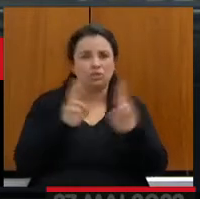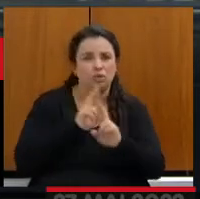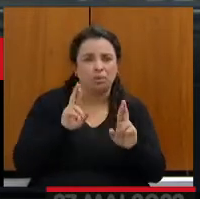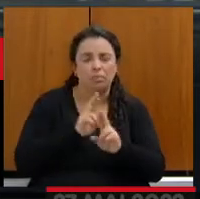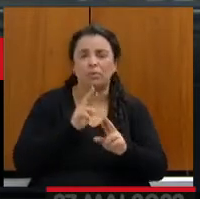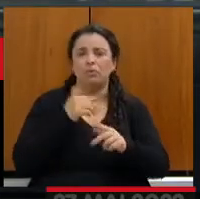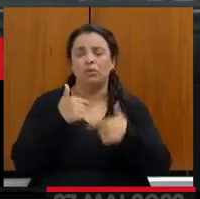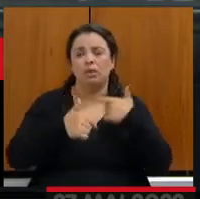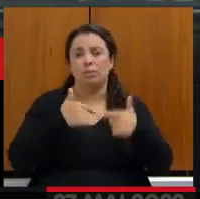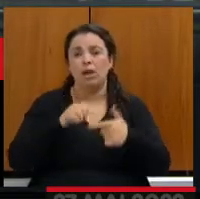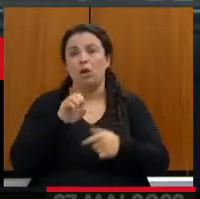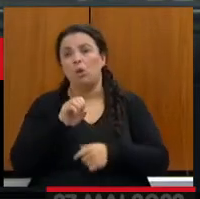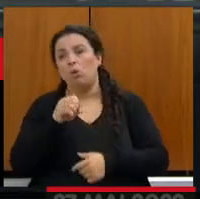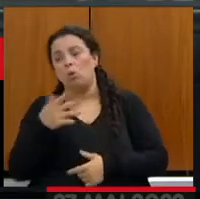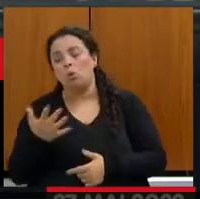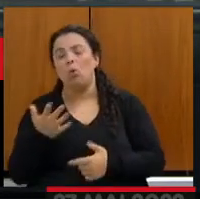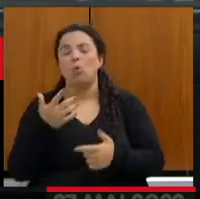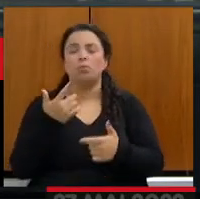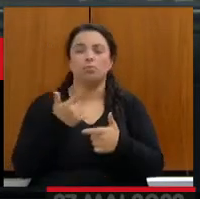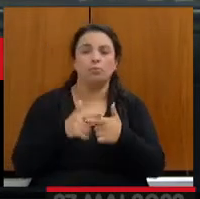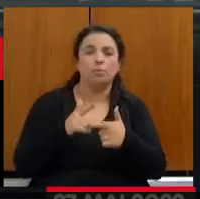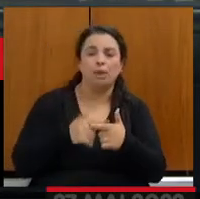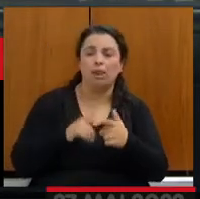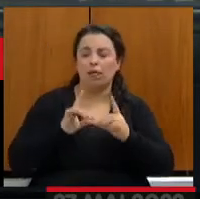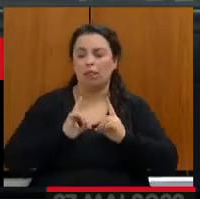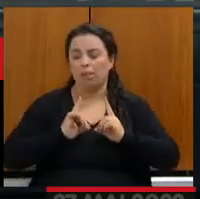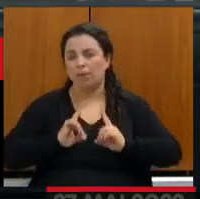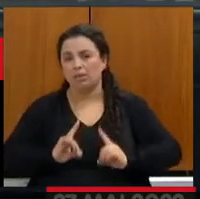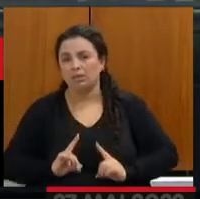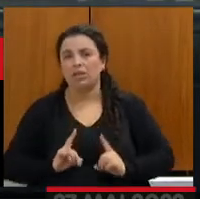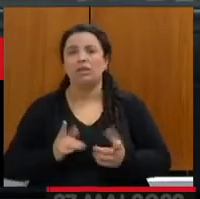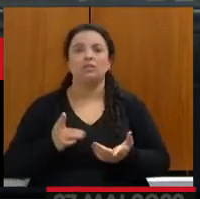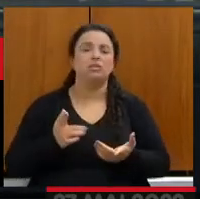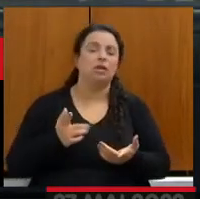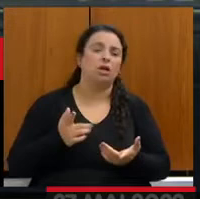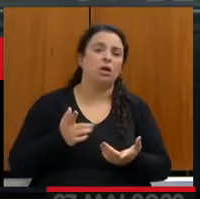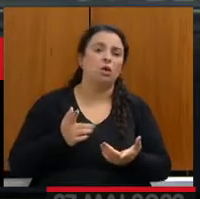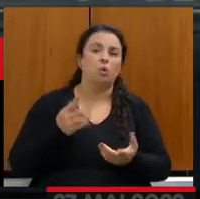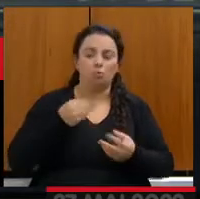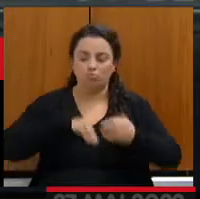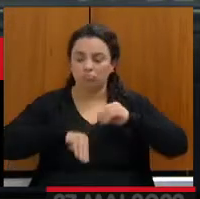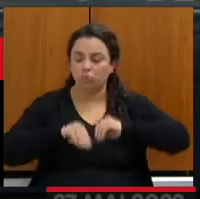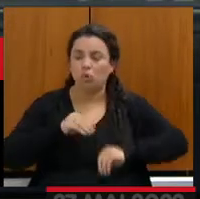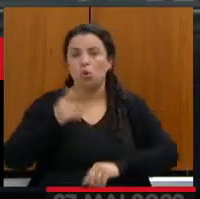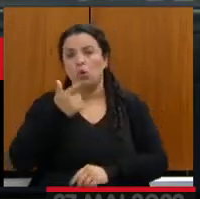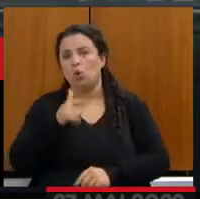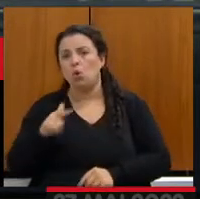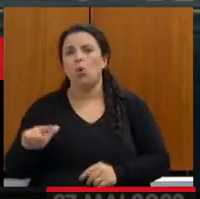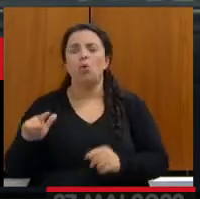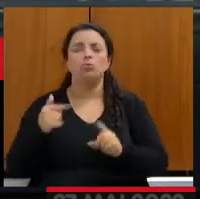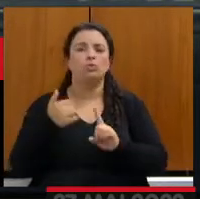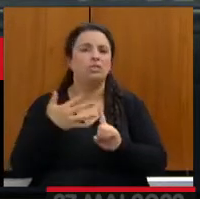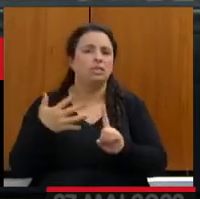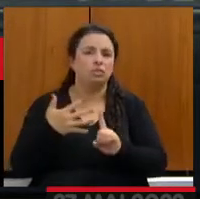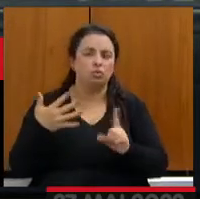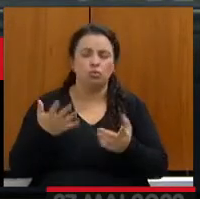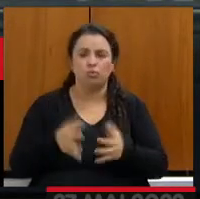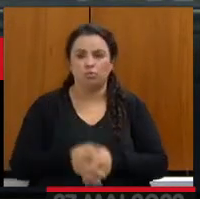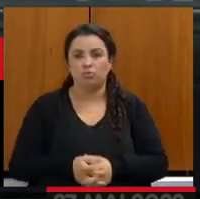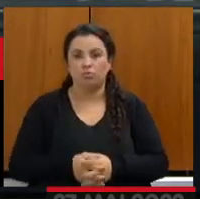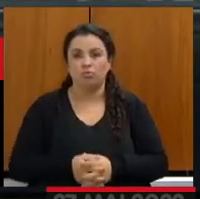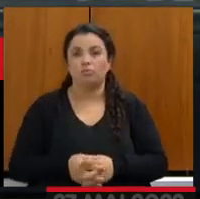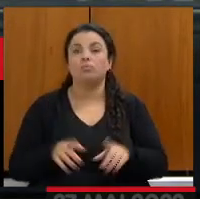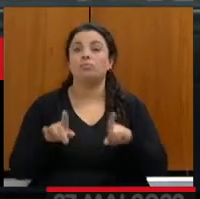emocional tais como ansiedade depressão e transtorno levamos em conta ainda o agravamento